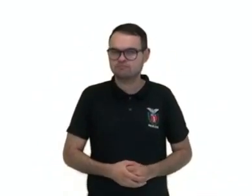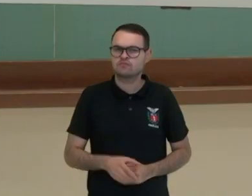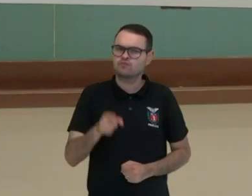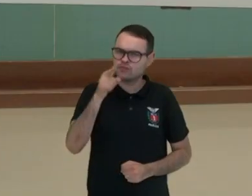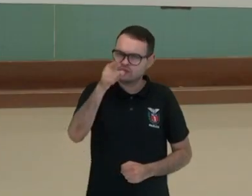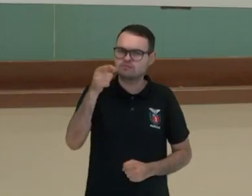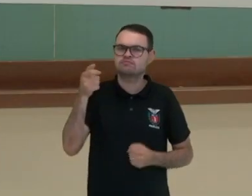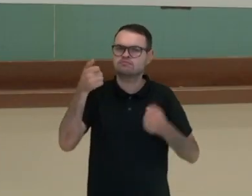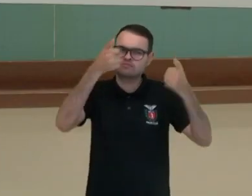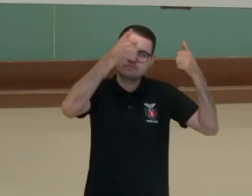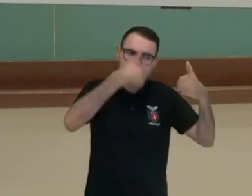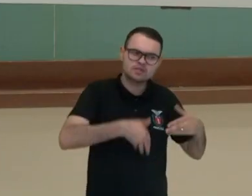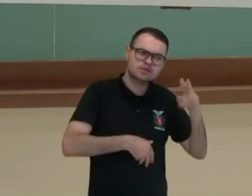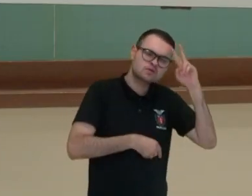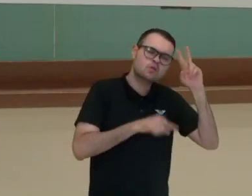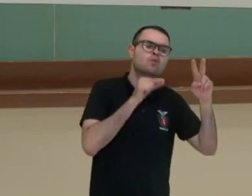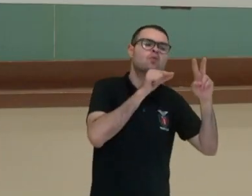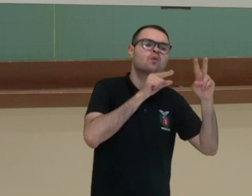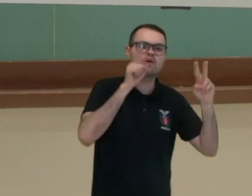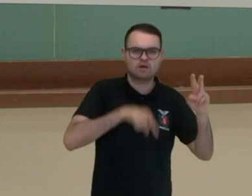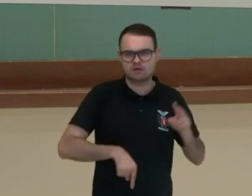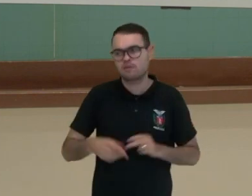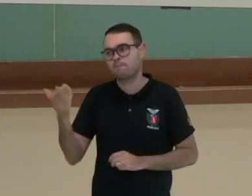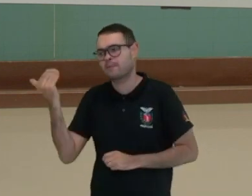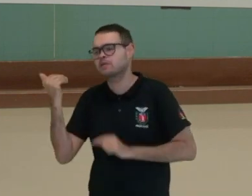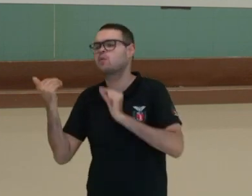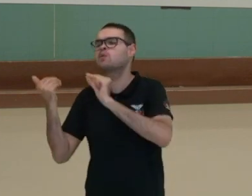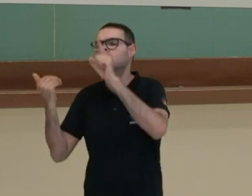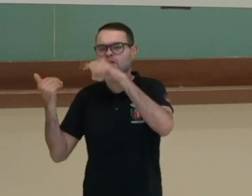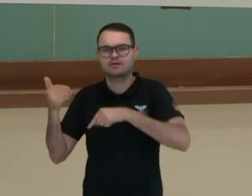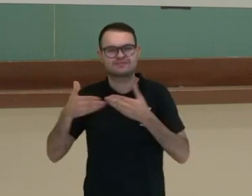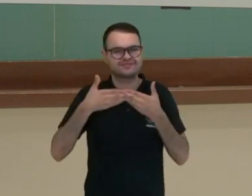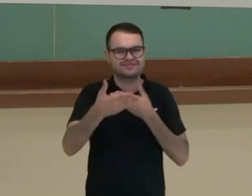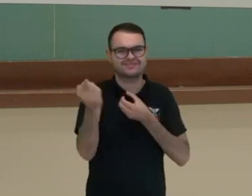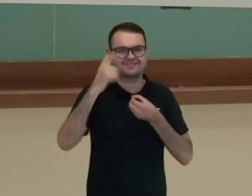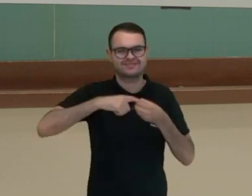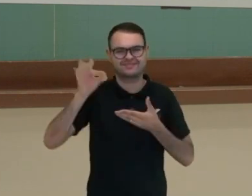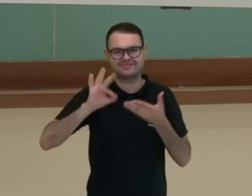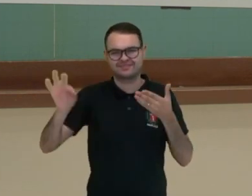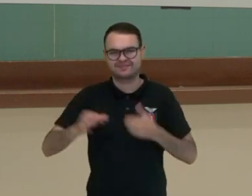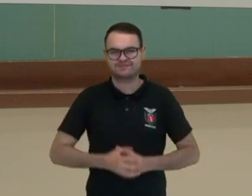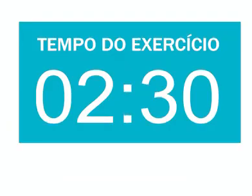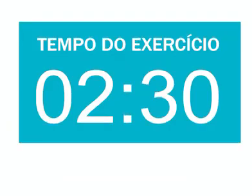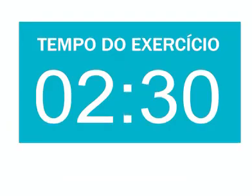conceitue história e conceitue passado, e a gente já volta para a correção.